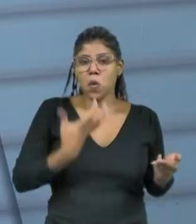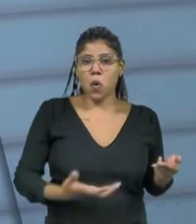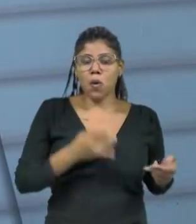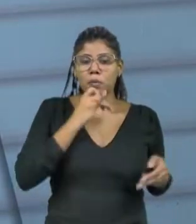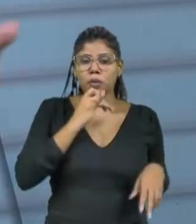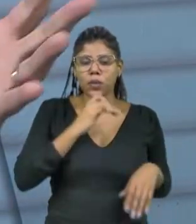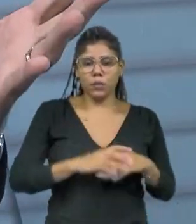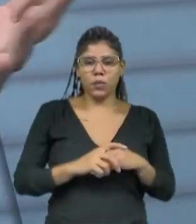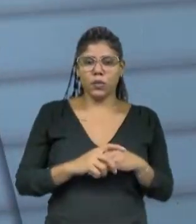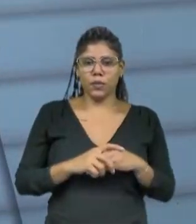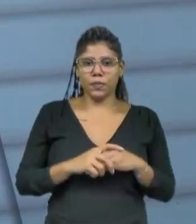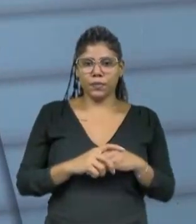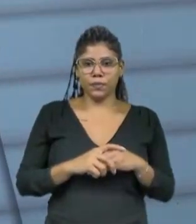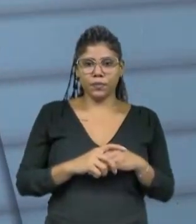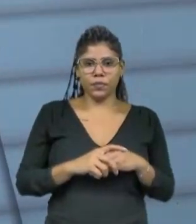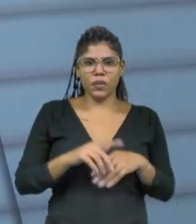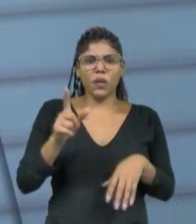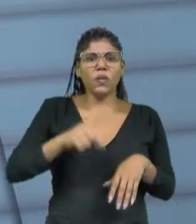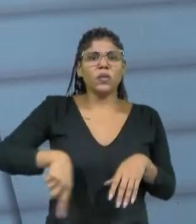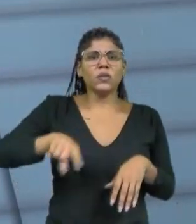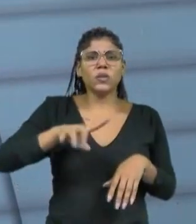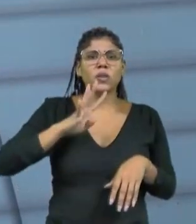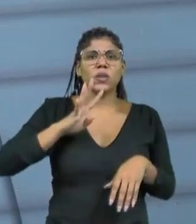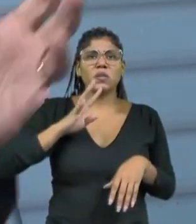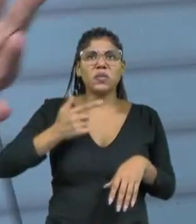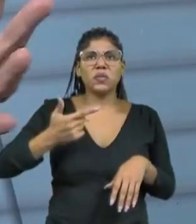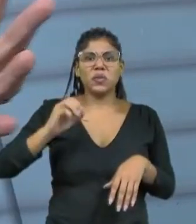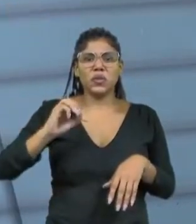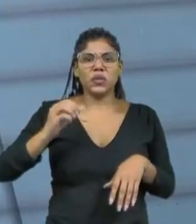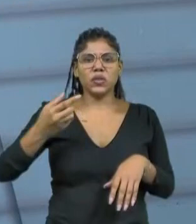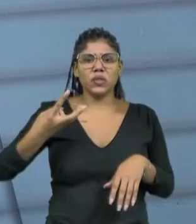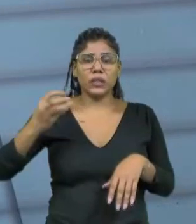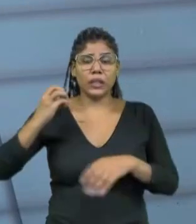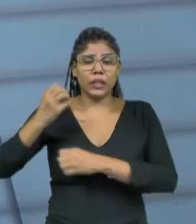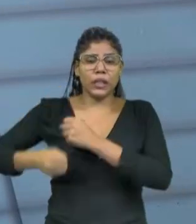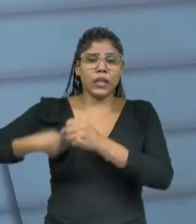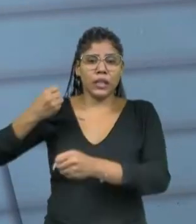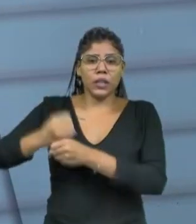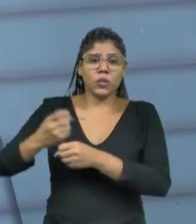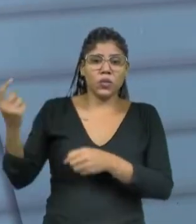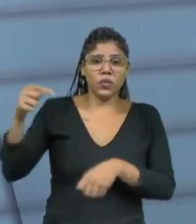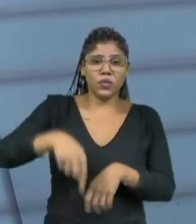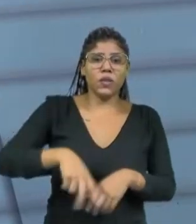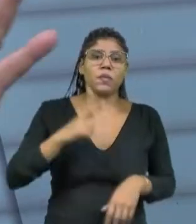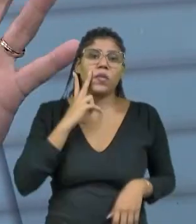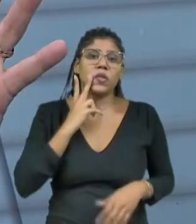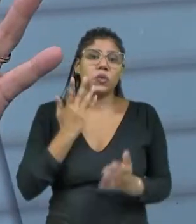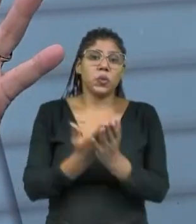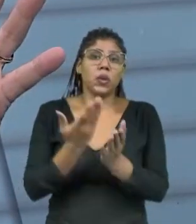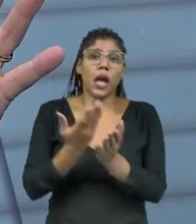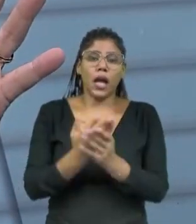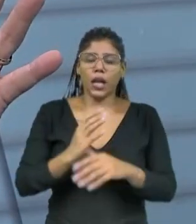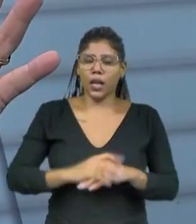hoje, quem era aí há 20, 30 anos, tinha que vir para Fortaleza para fazer universidade. Hoje isso